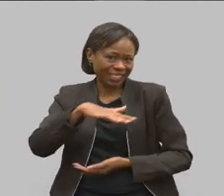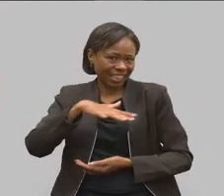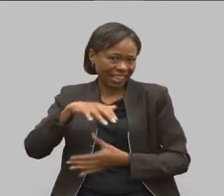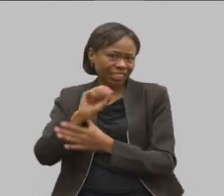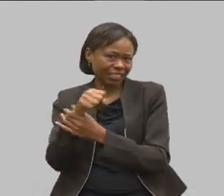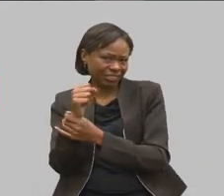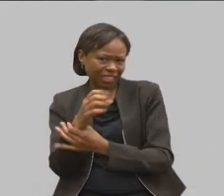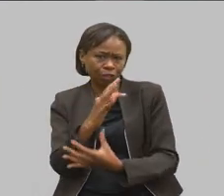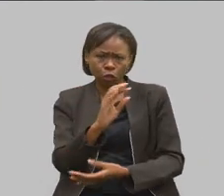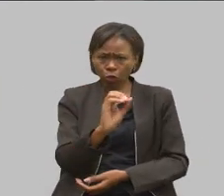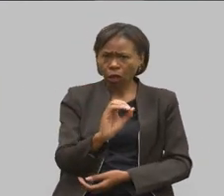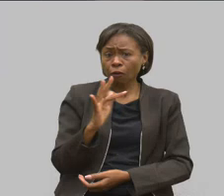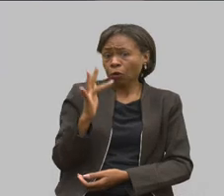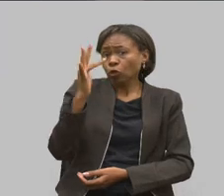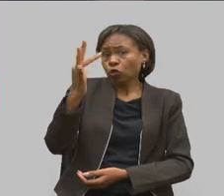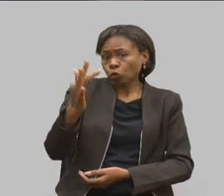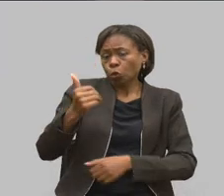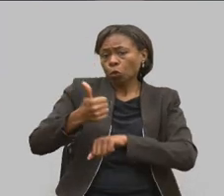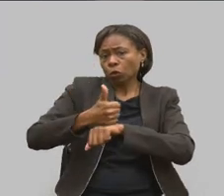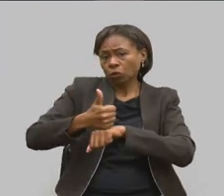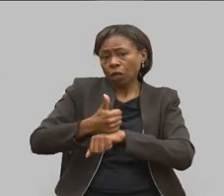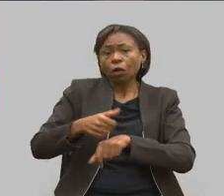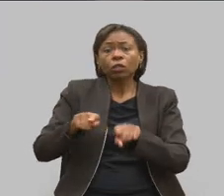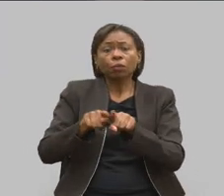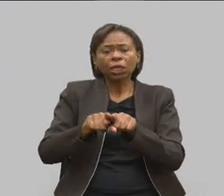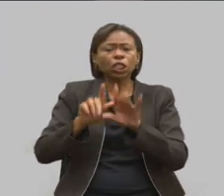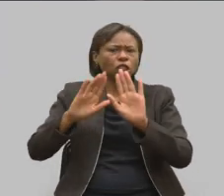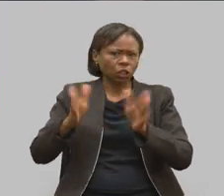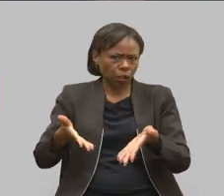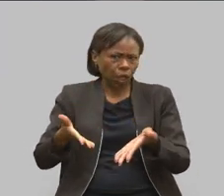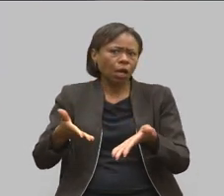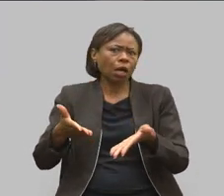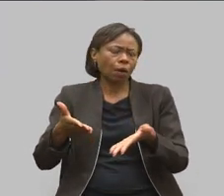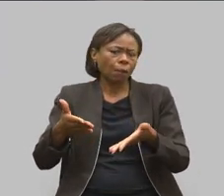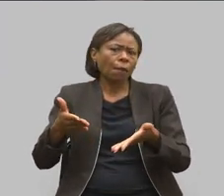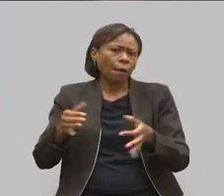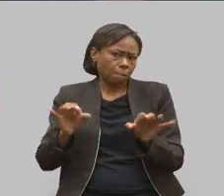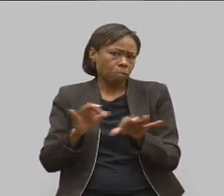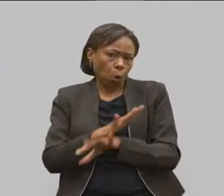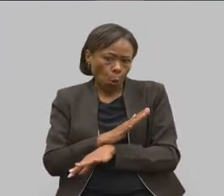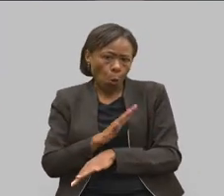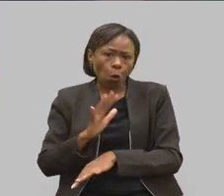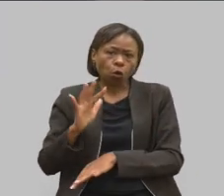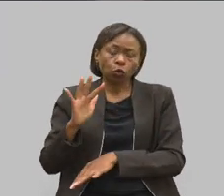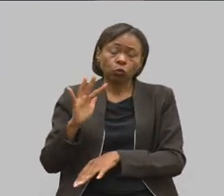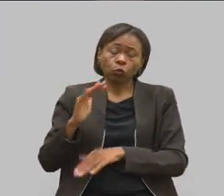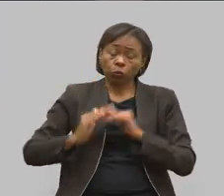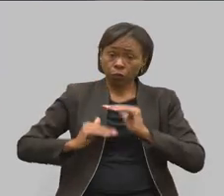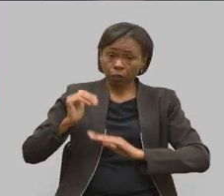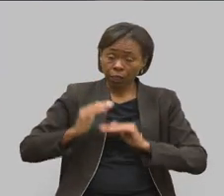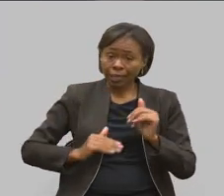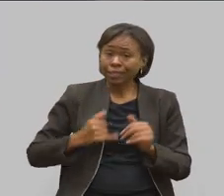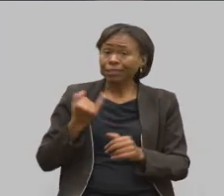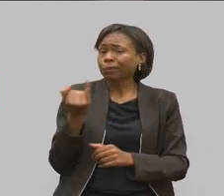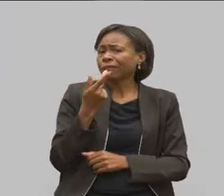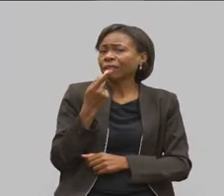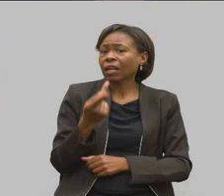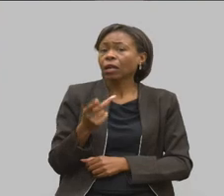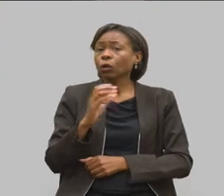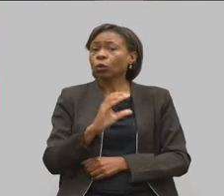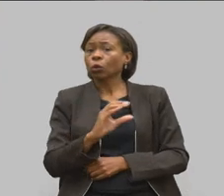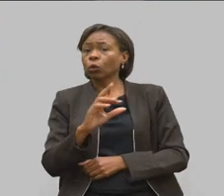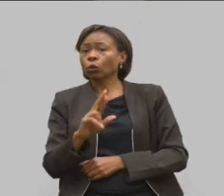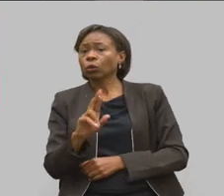futuros profissionais e os que já são profissionais muito importante dizer que a atuação do Crefito nessa